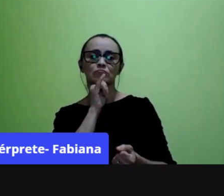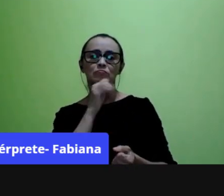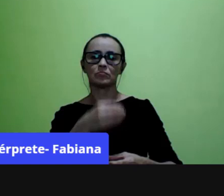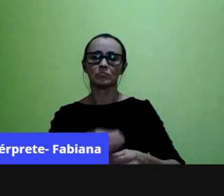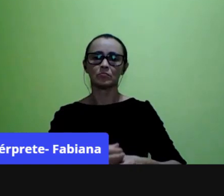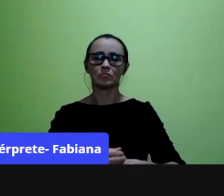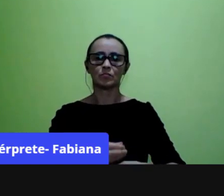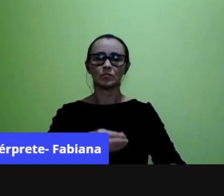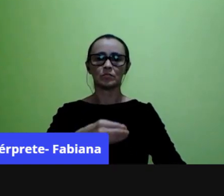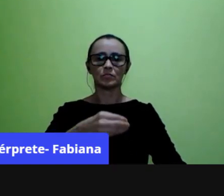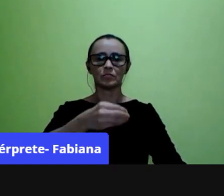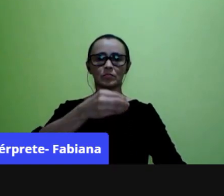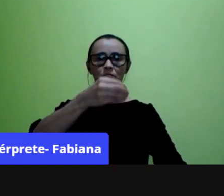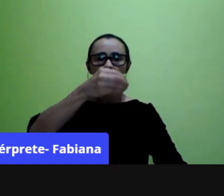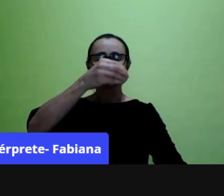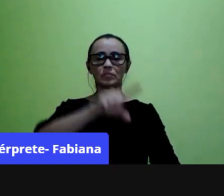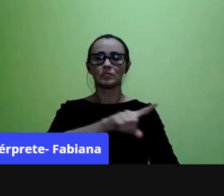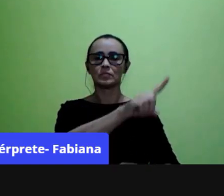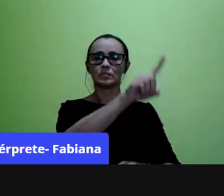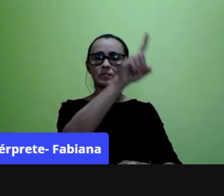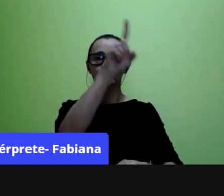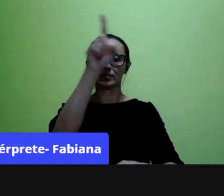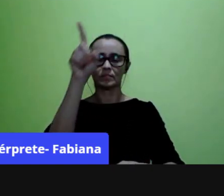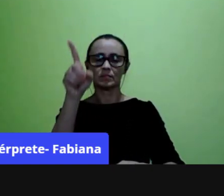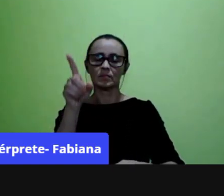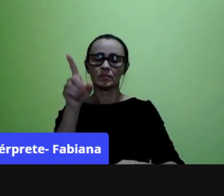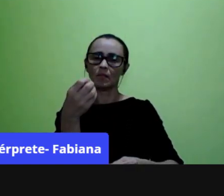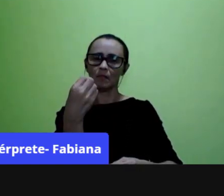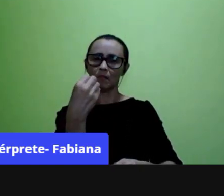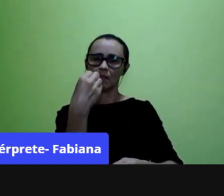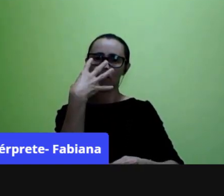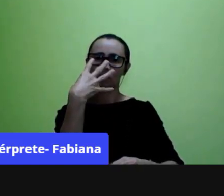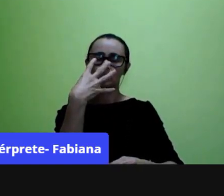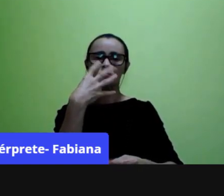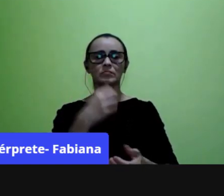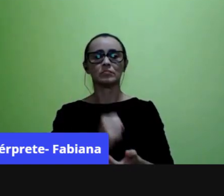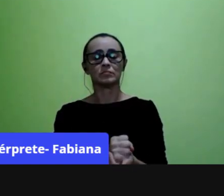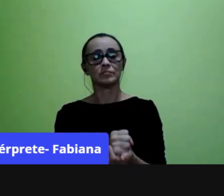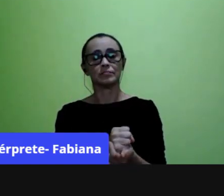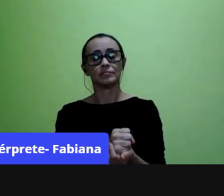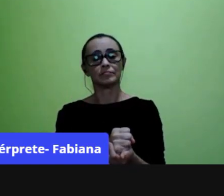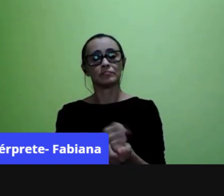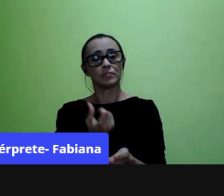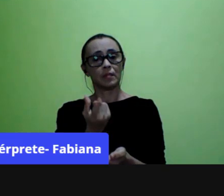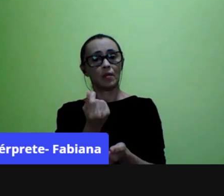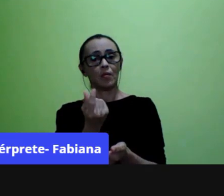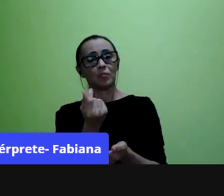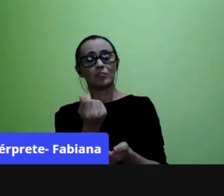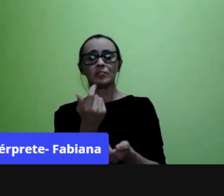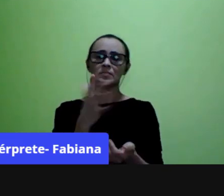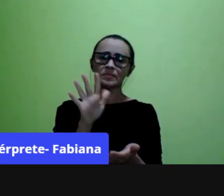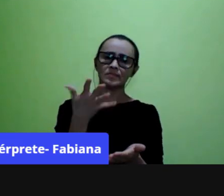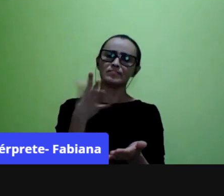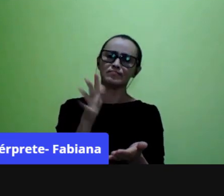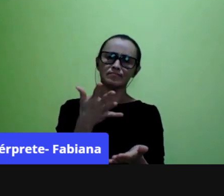qualquer lugar, em qualquer loja, você encontra o ring light com um preço mais ou menos acessível,